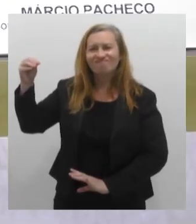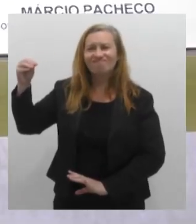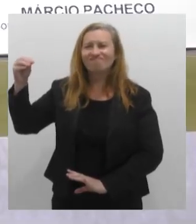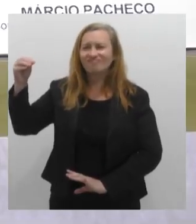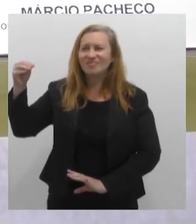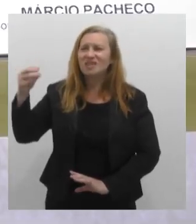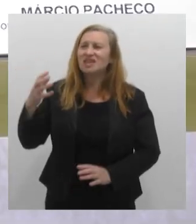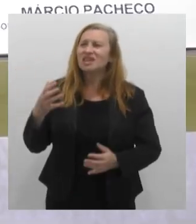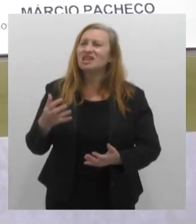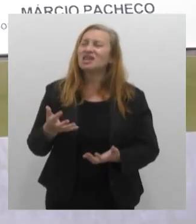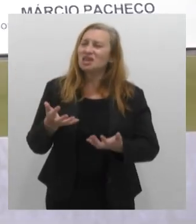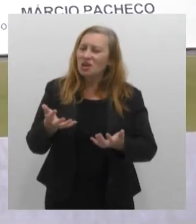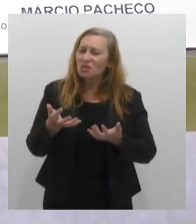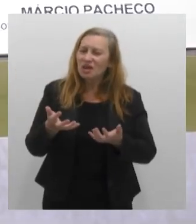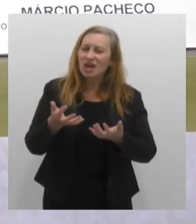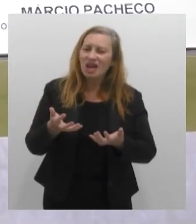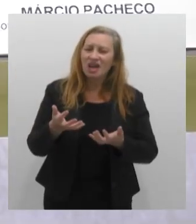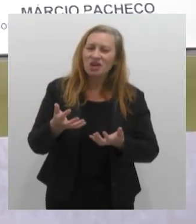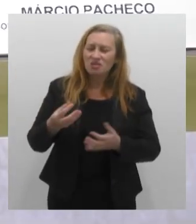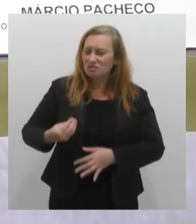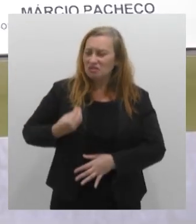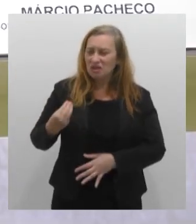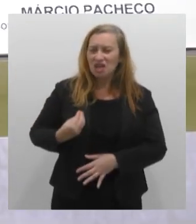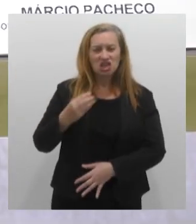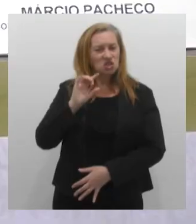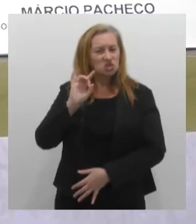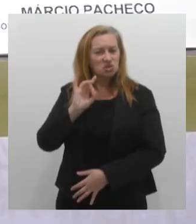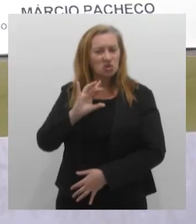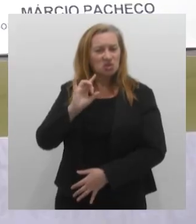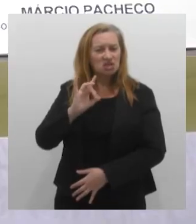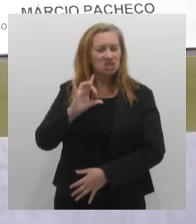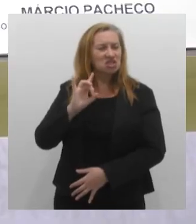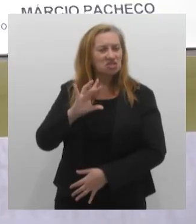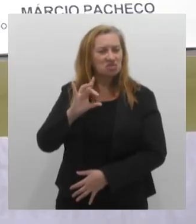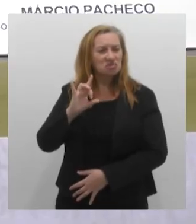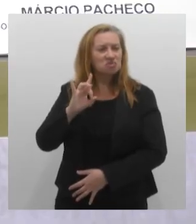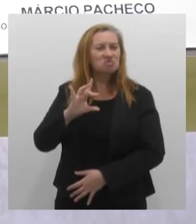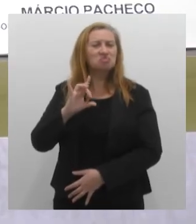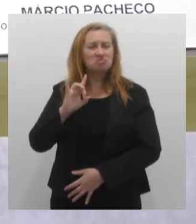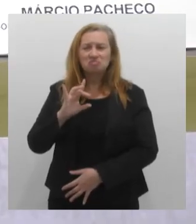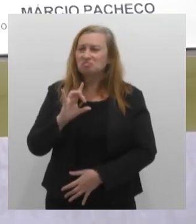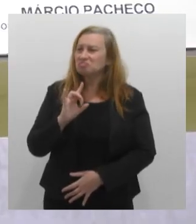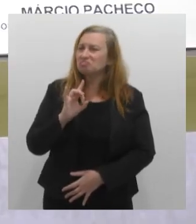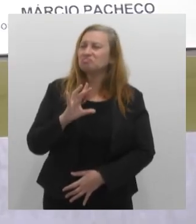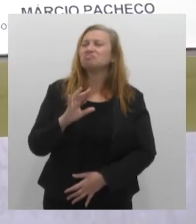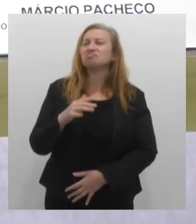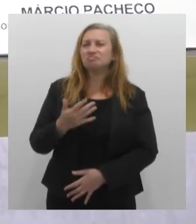Dá-me a parte que me cabe da herança.